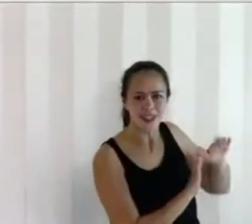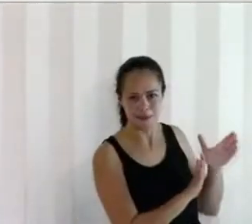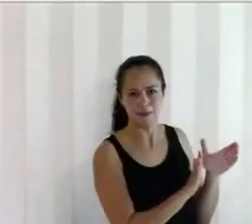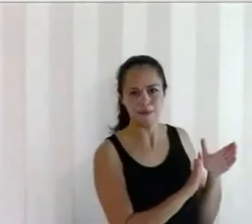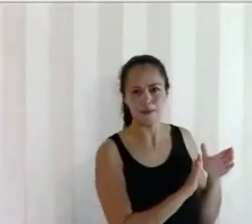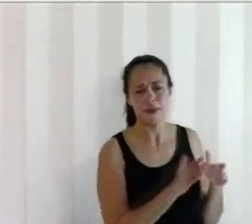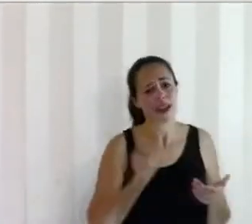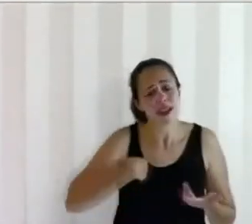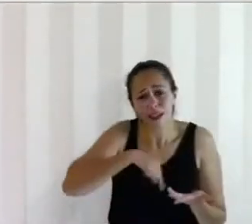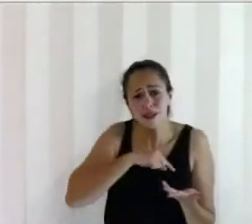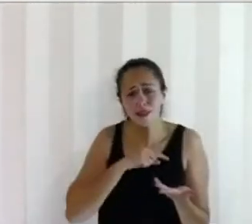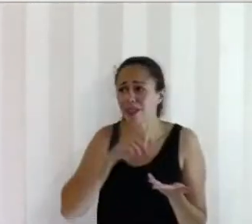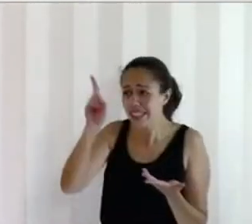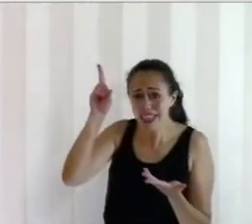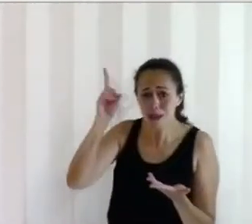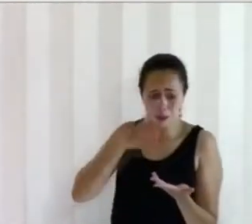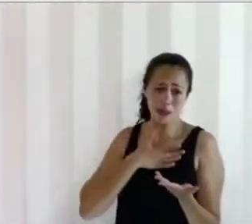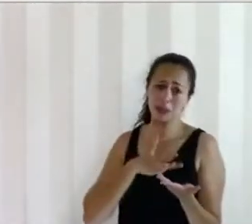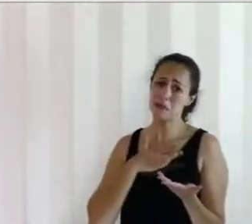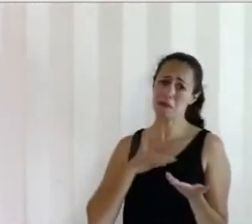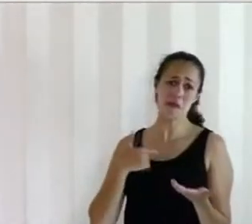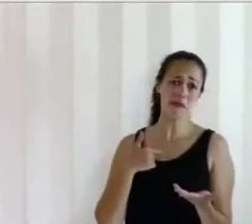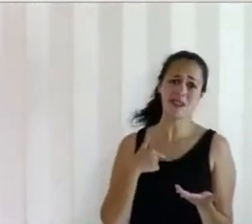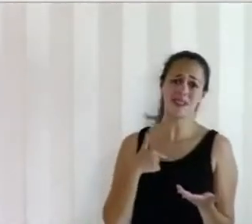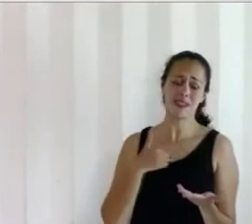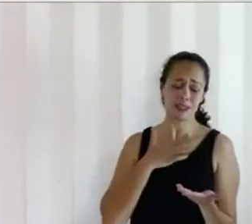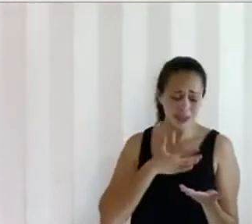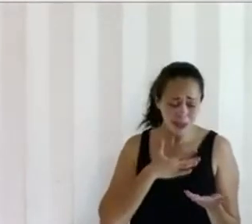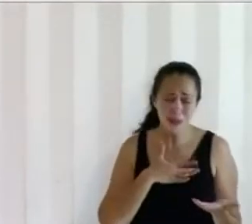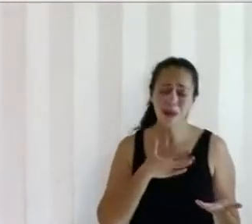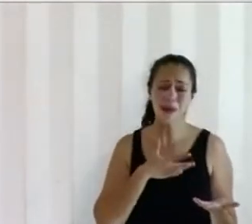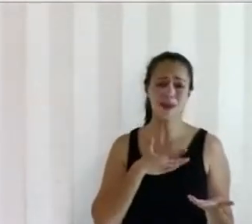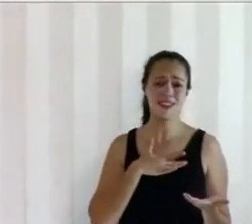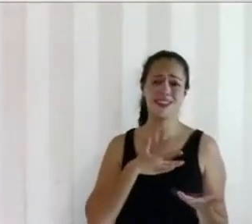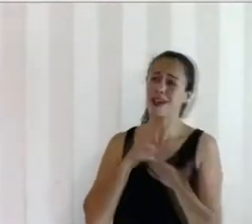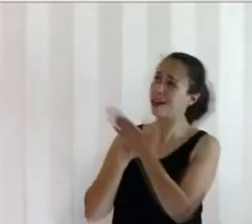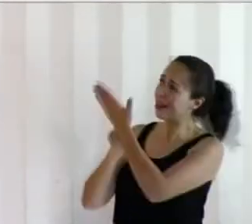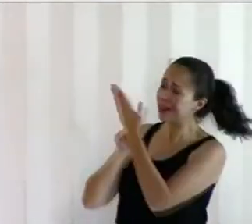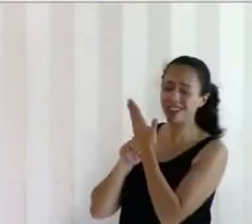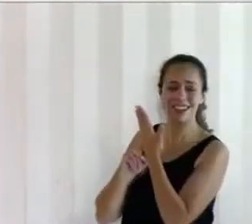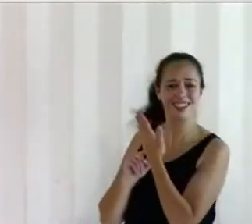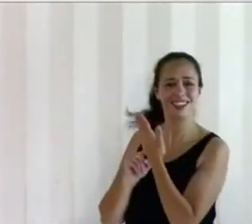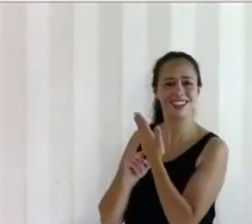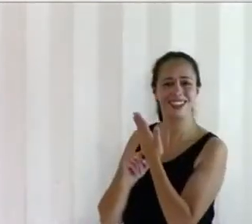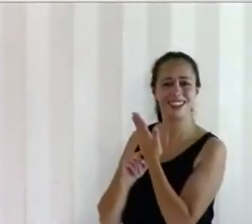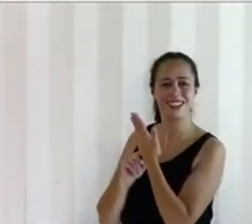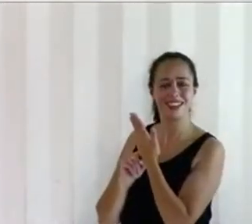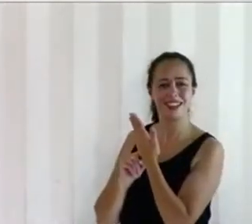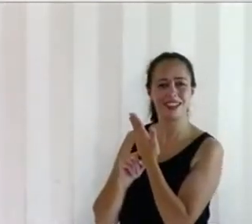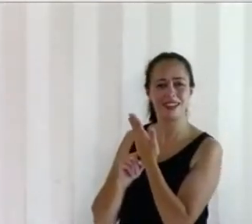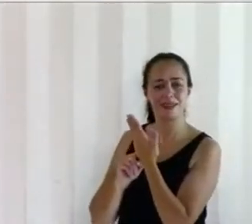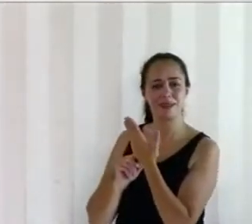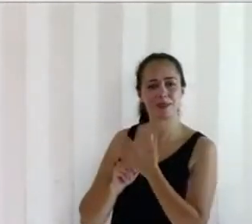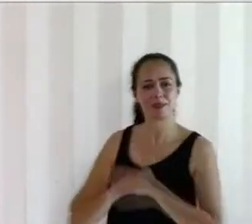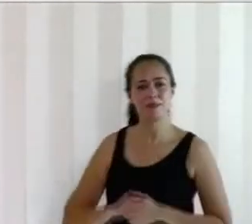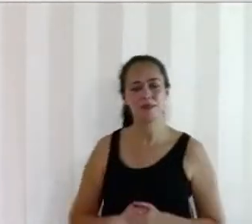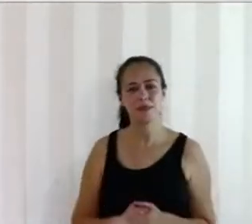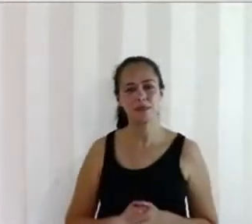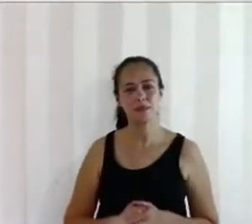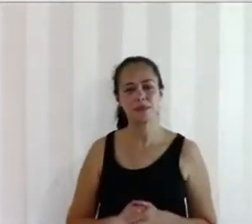uma santificação pessoal todos os dias. Eu quero dizer para você, para todos nós, não abandona a santidade,